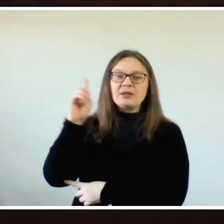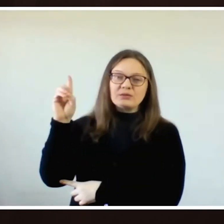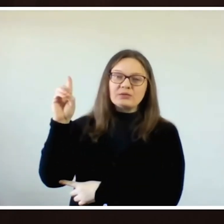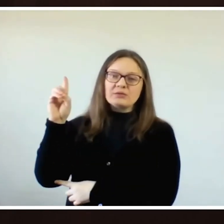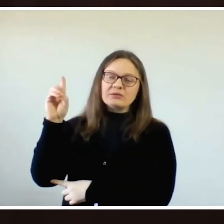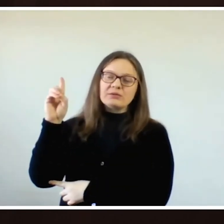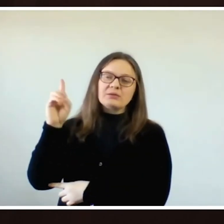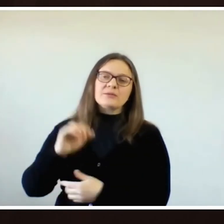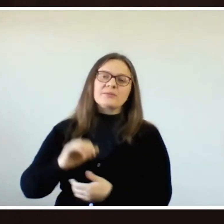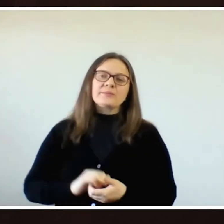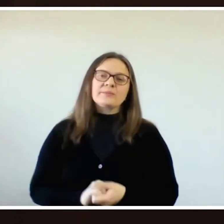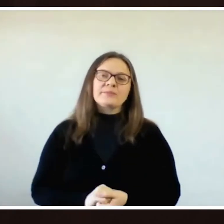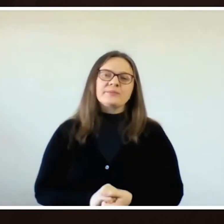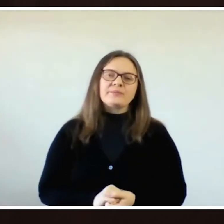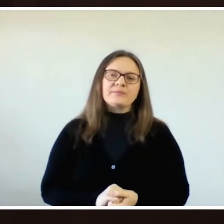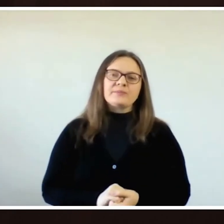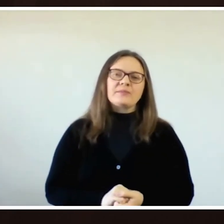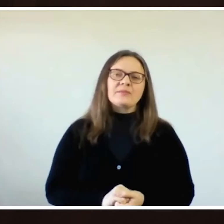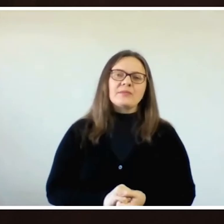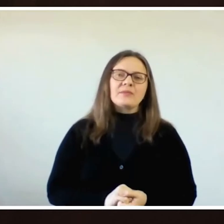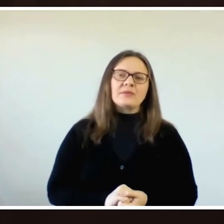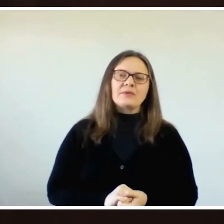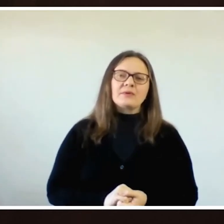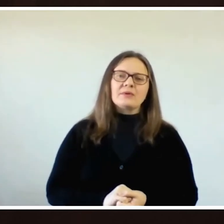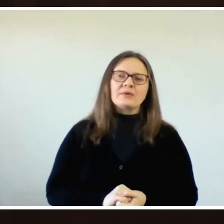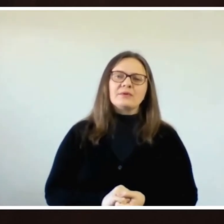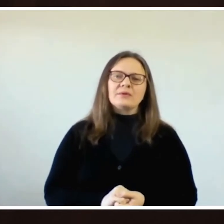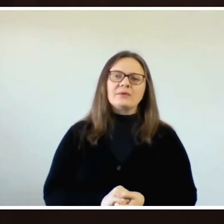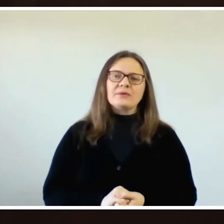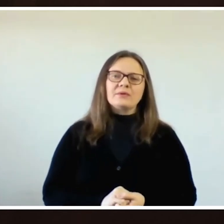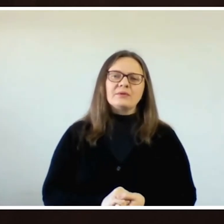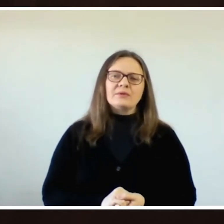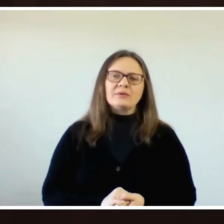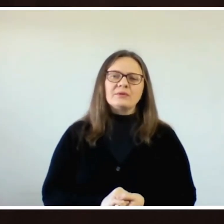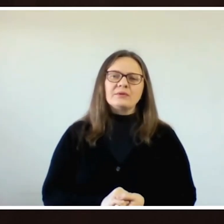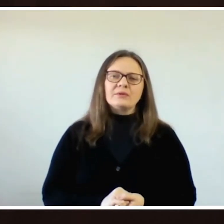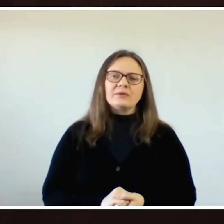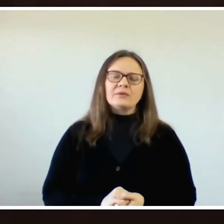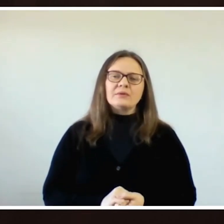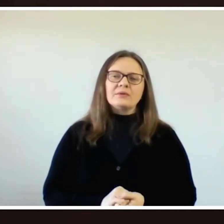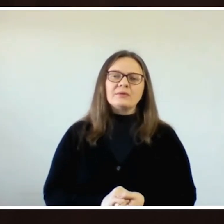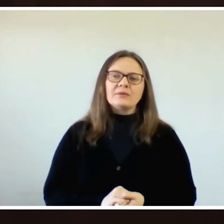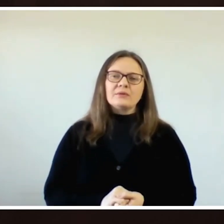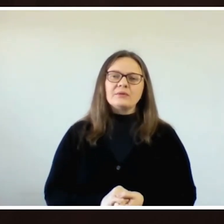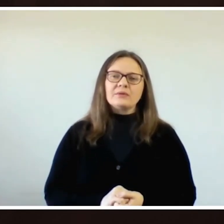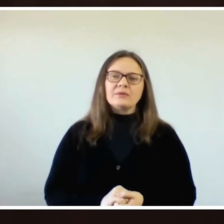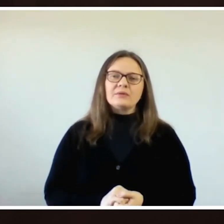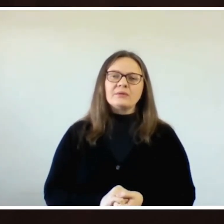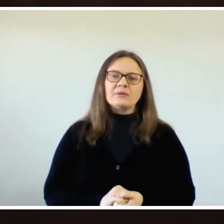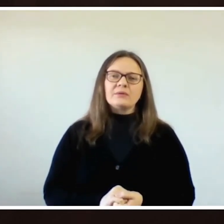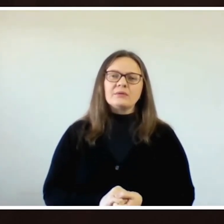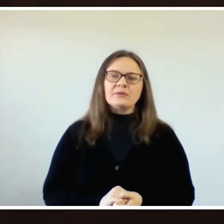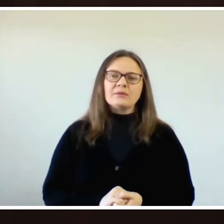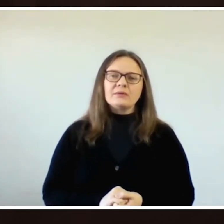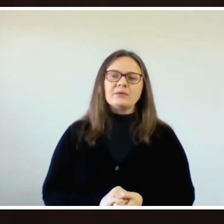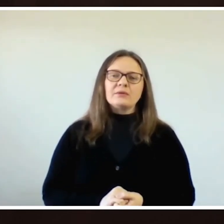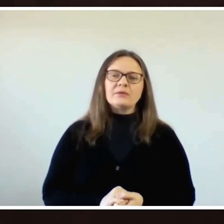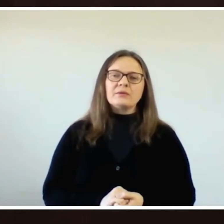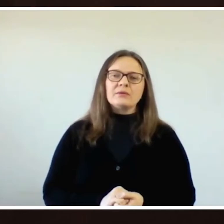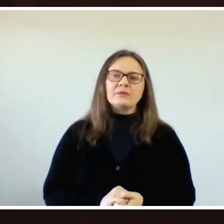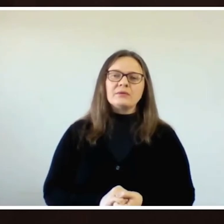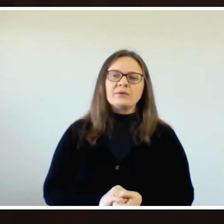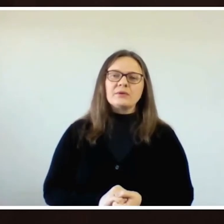para a Gália, e o recolocou, né, novamente na diocese de